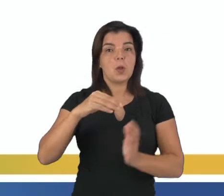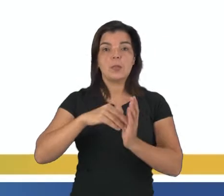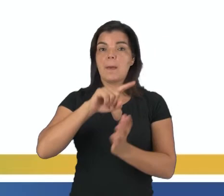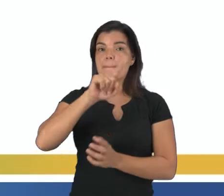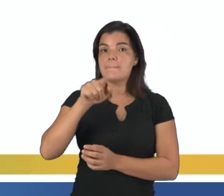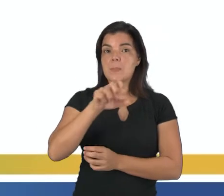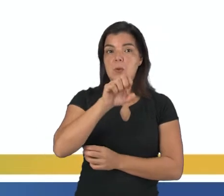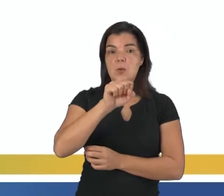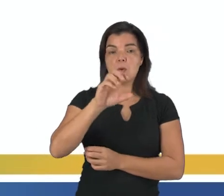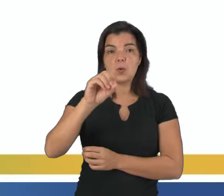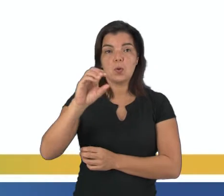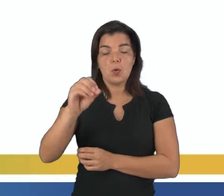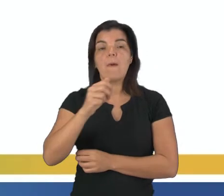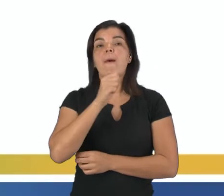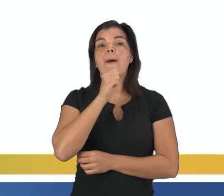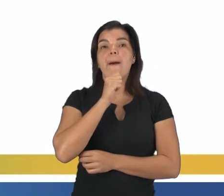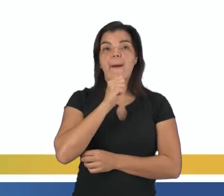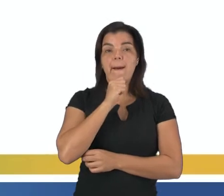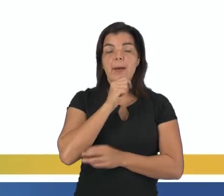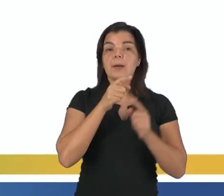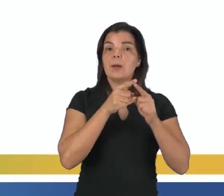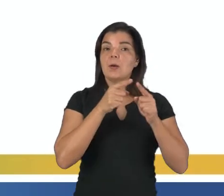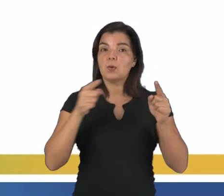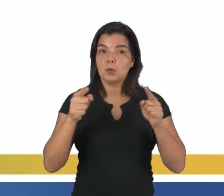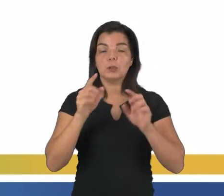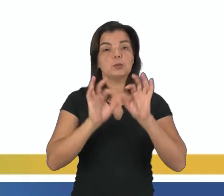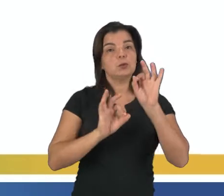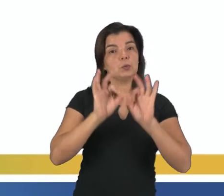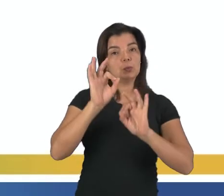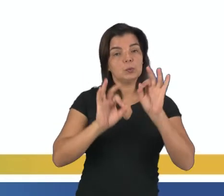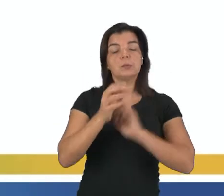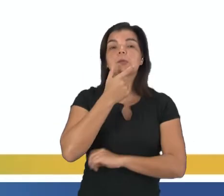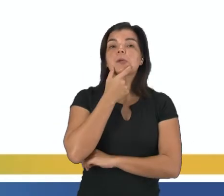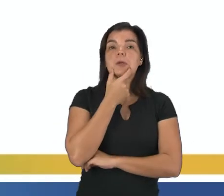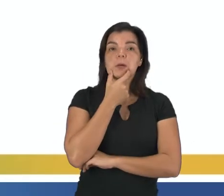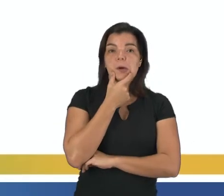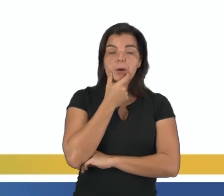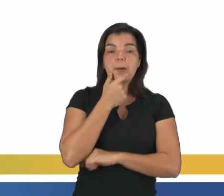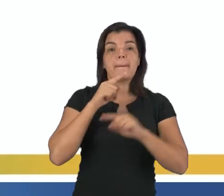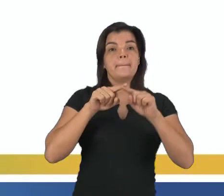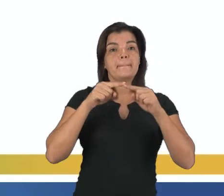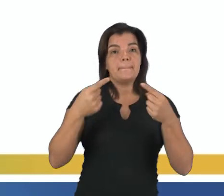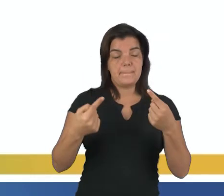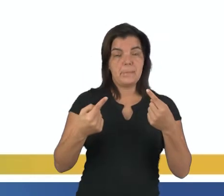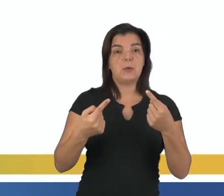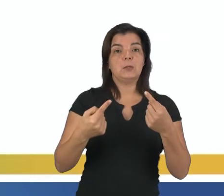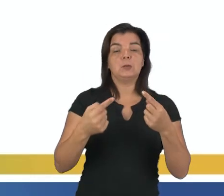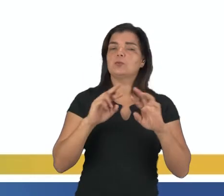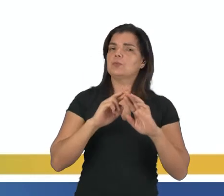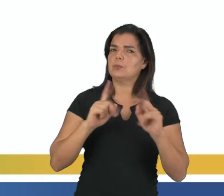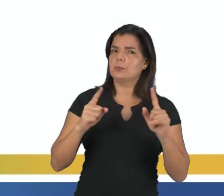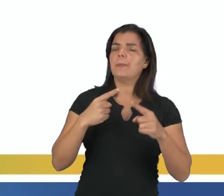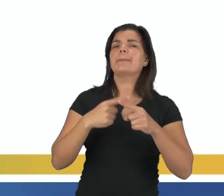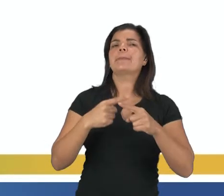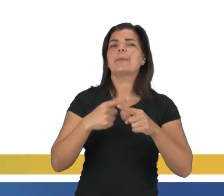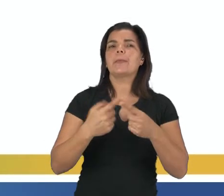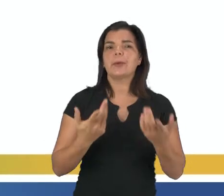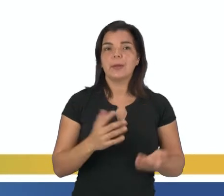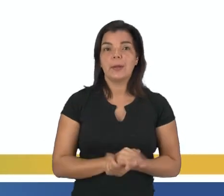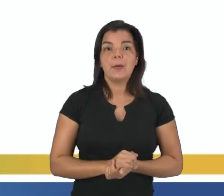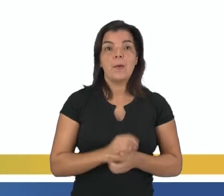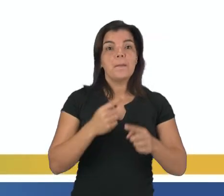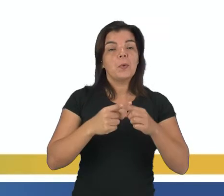hoje certo o inglês moderno ainda é uma fase de construção da língua mesmo porém essa é uma fase um pouco diferente porque